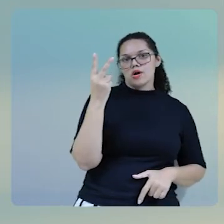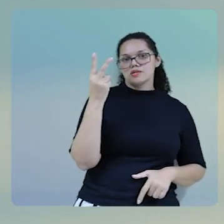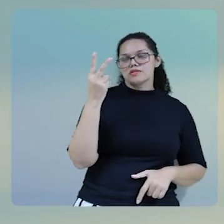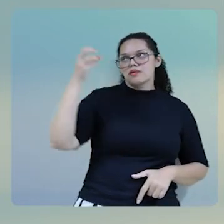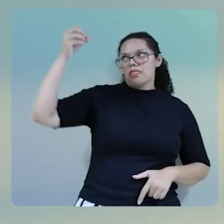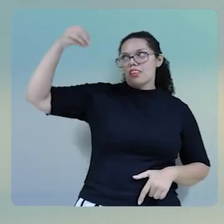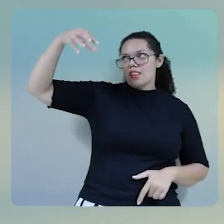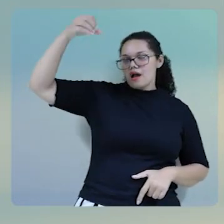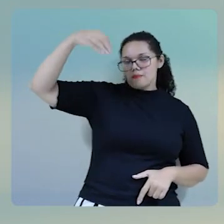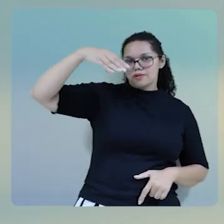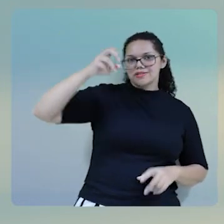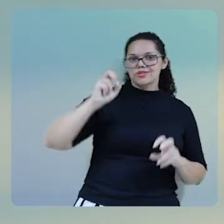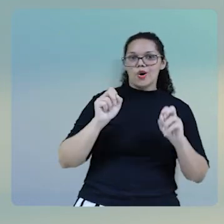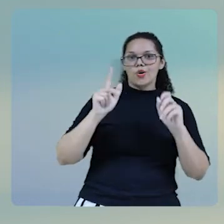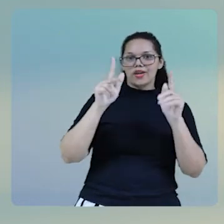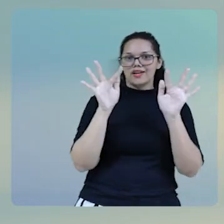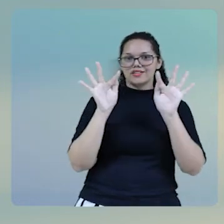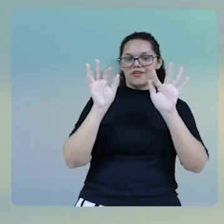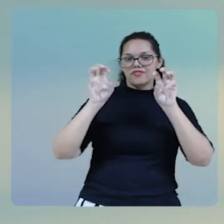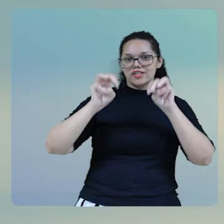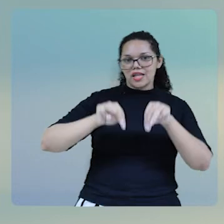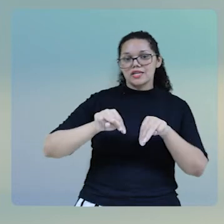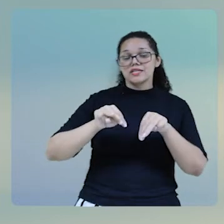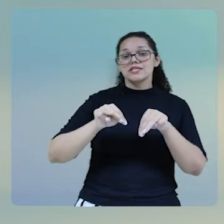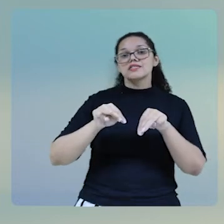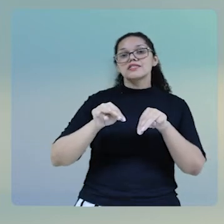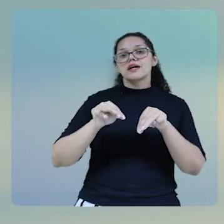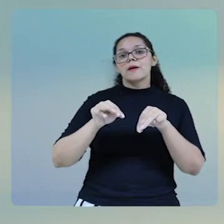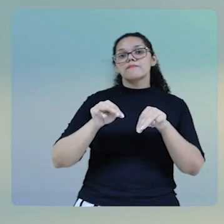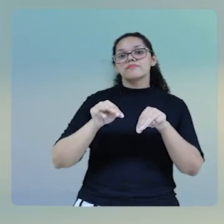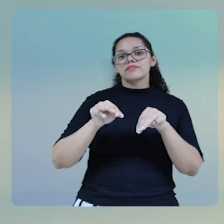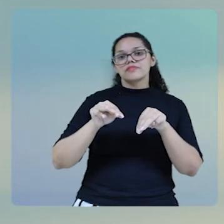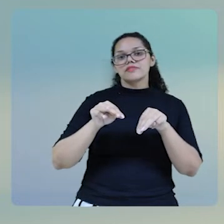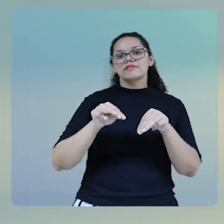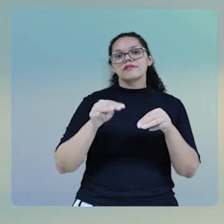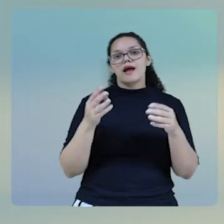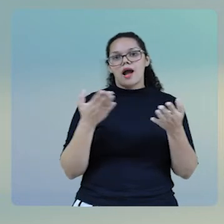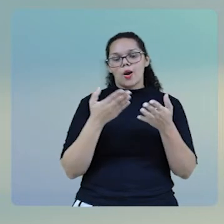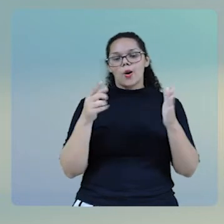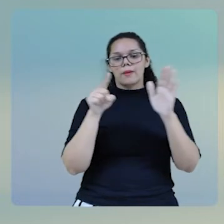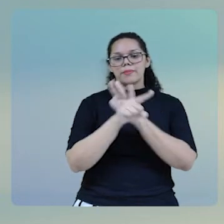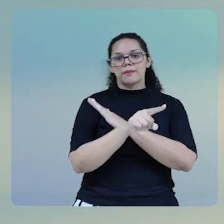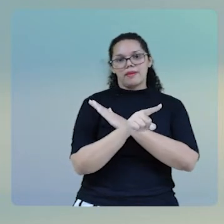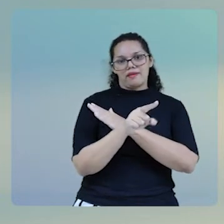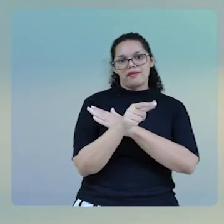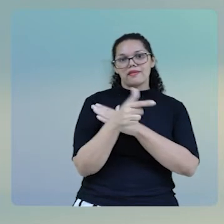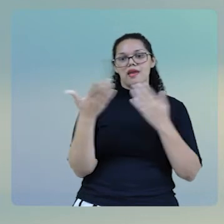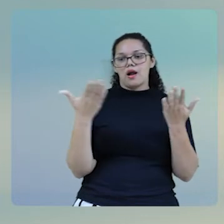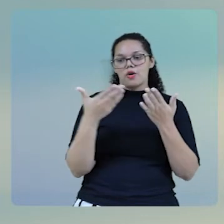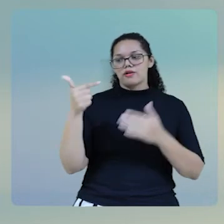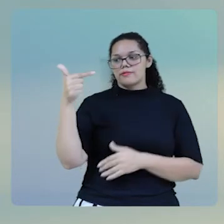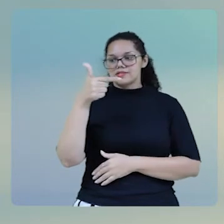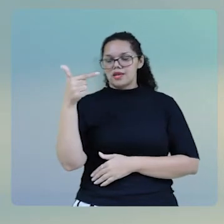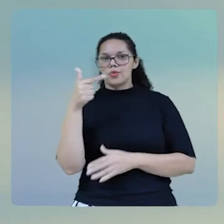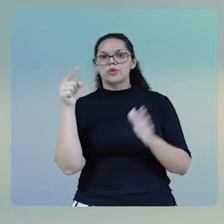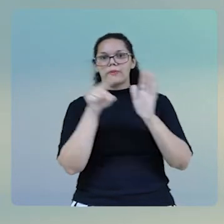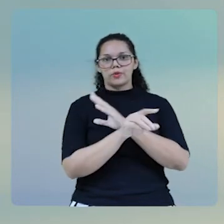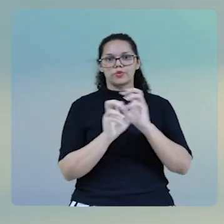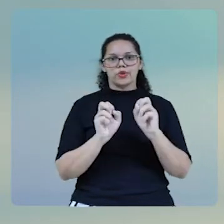Tá bom? Então, a gente finaliza a primeira questão e vamos para a segunda. Que é a questão teórica, tá bom? Vamos